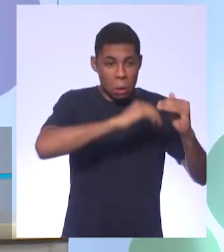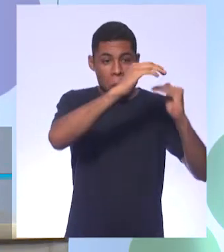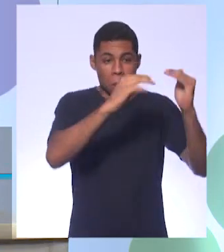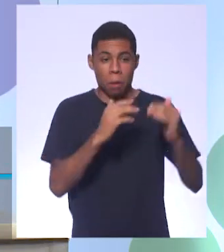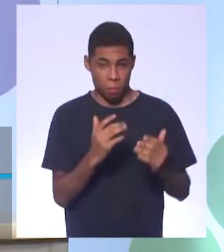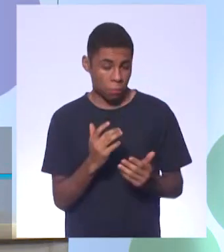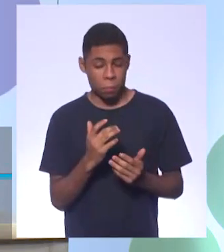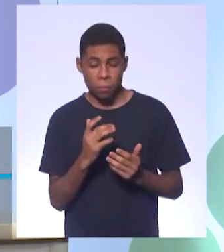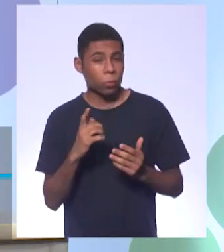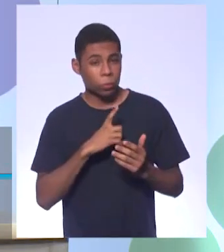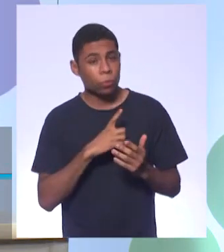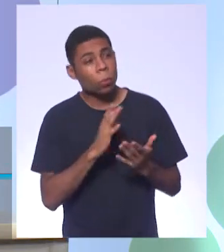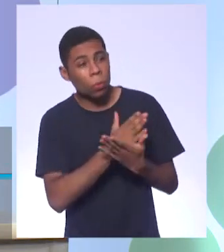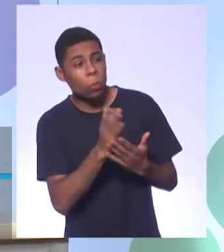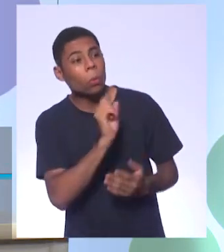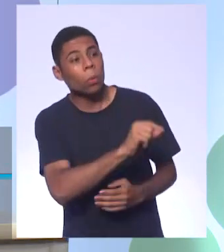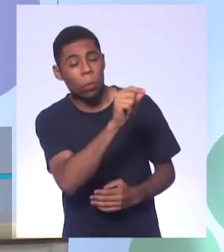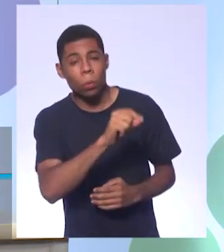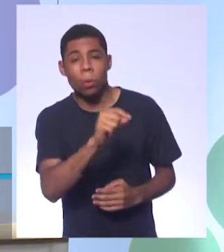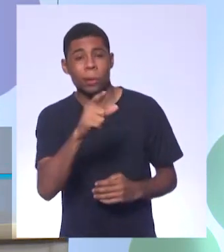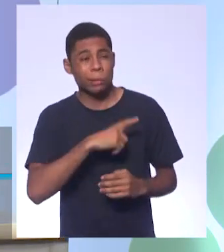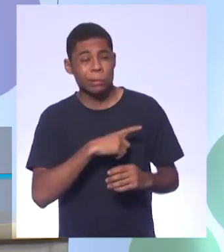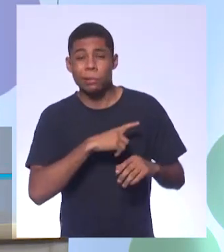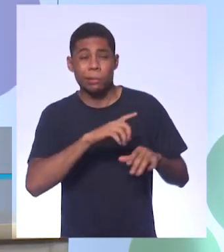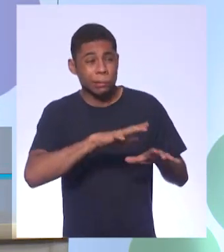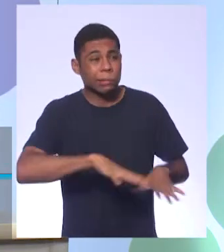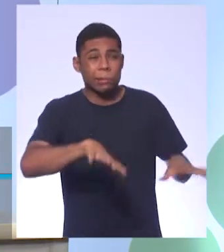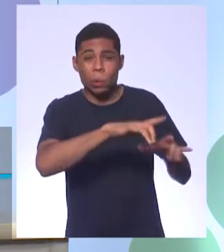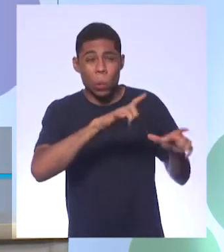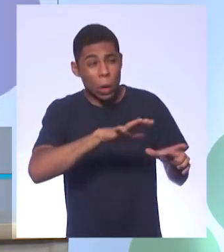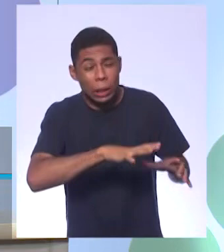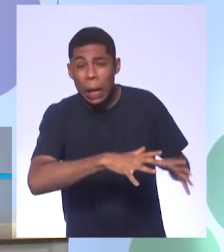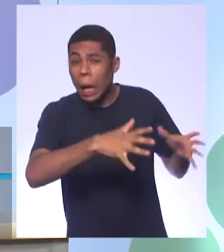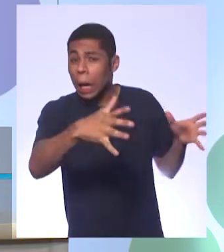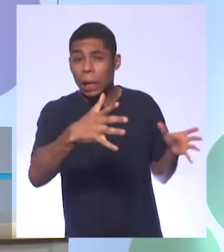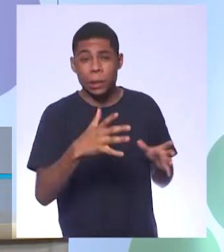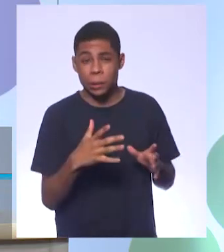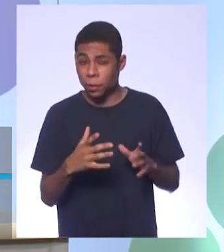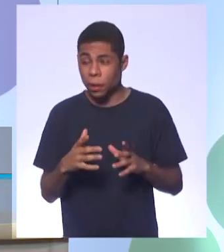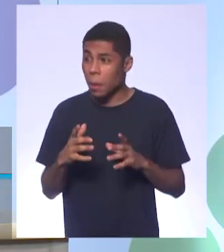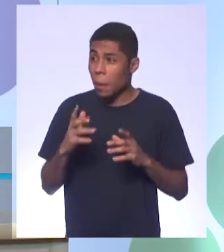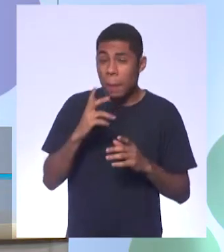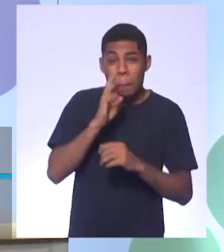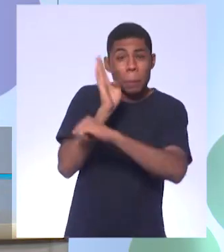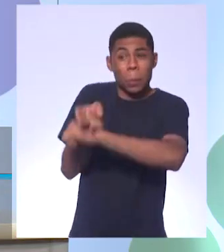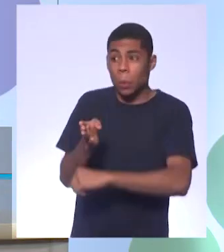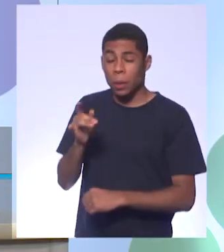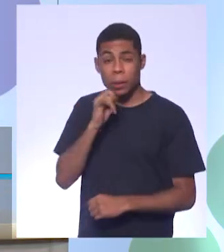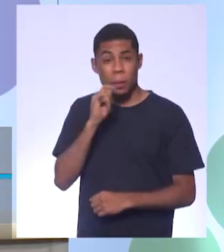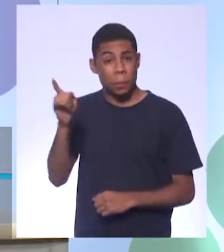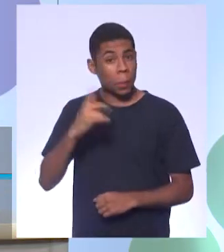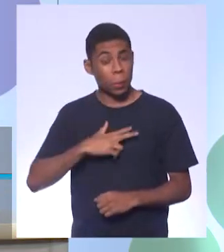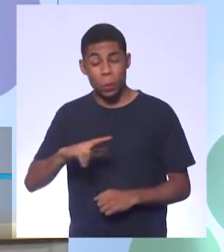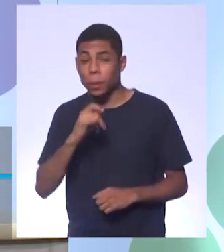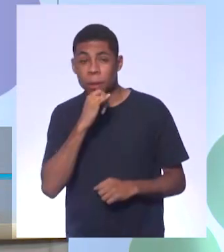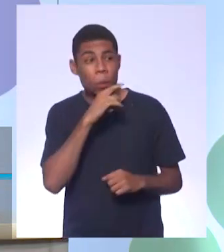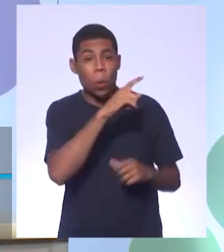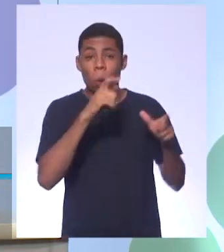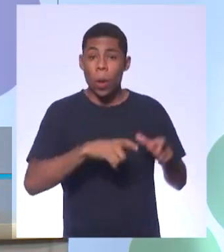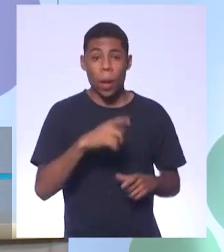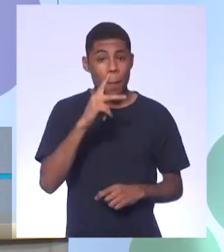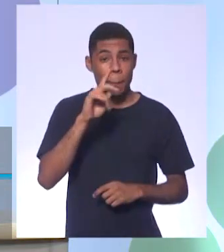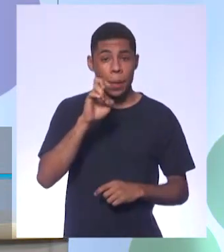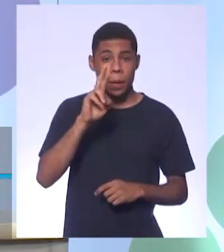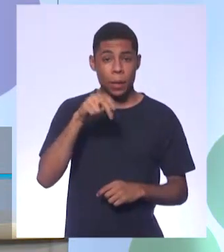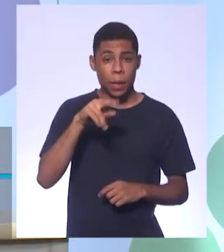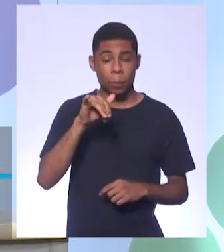né? Algumas capitanias tinham um território tão grande quanto o do próprio Portugal, até maior, né? Como a capitania de Pernambuco, por exemplo, você teria que